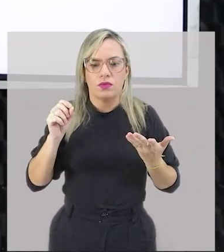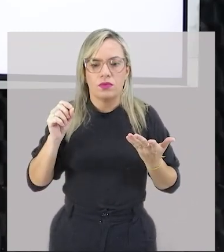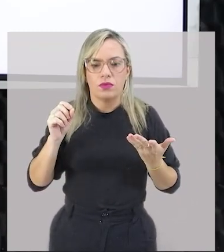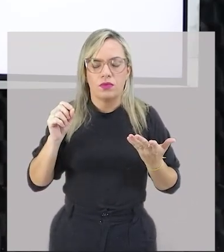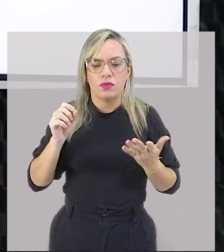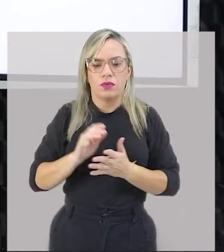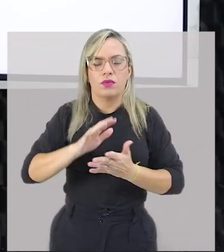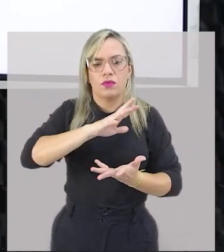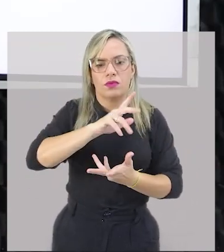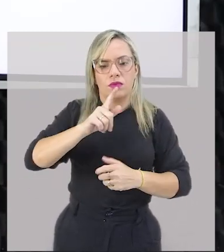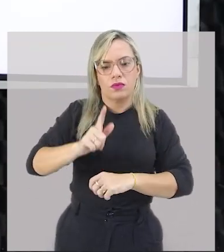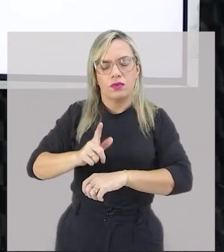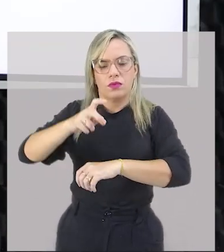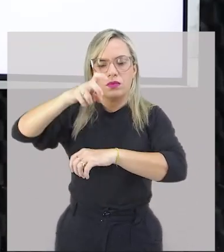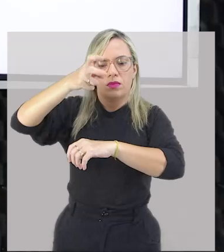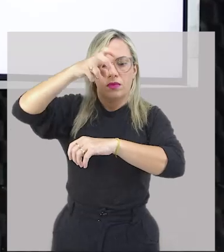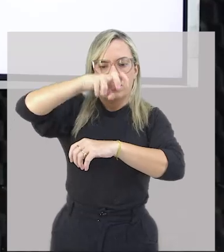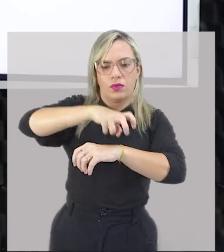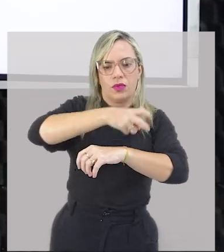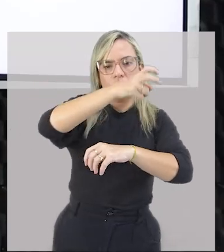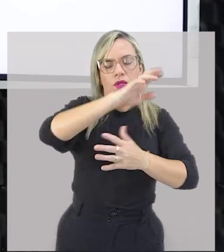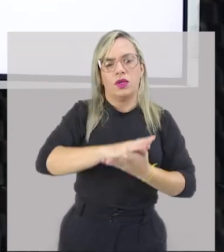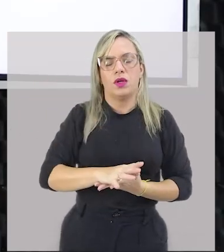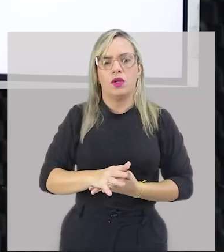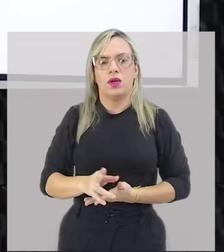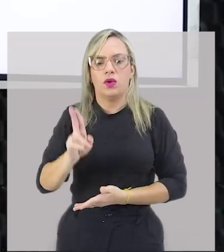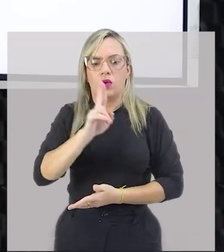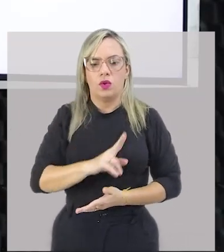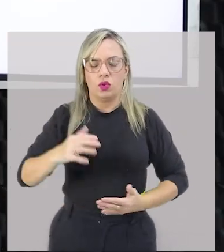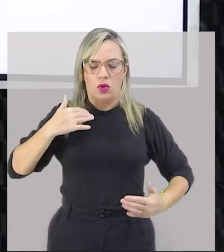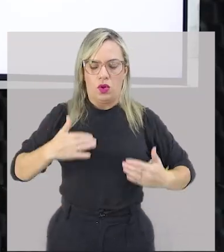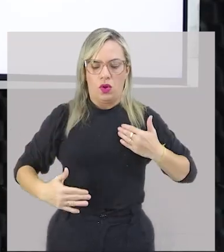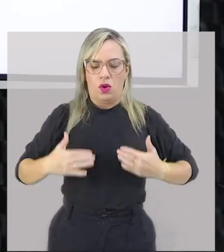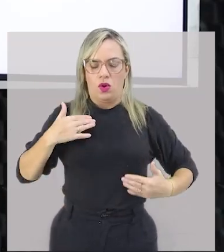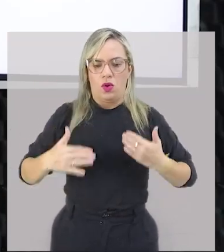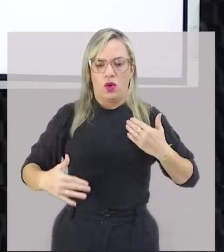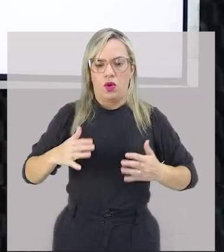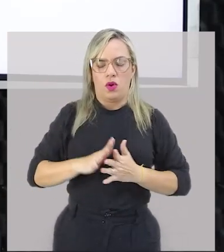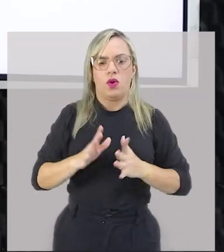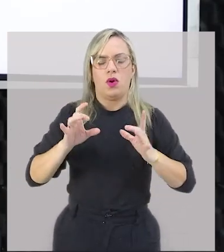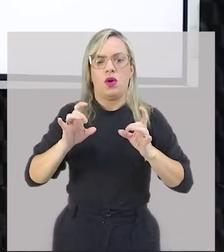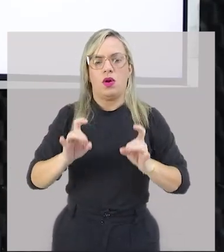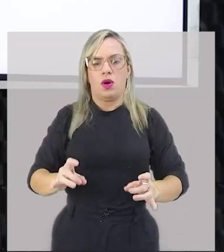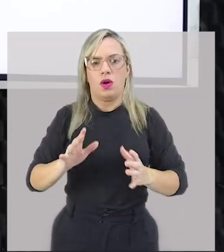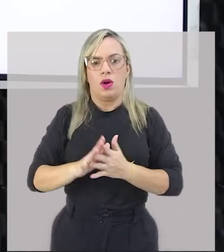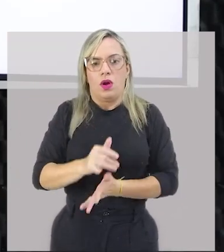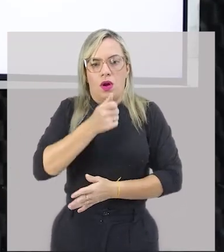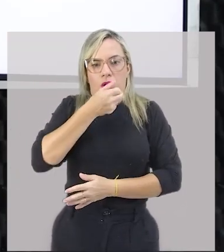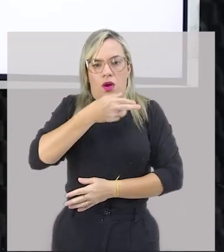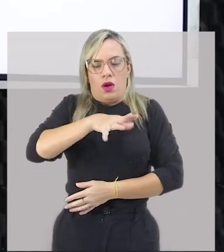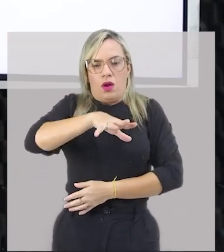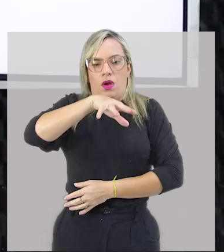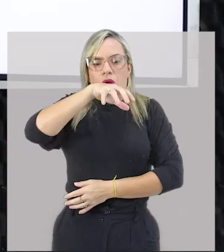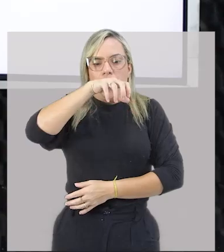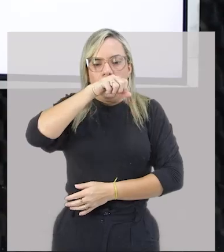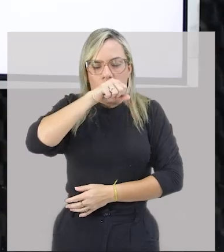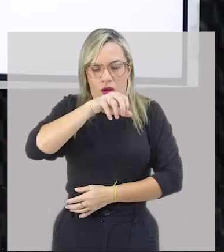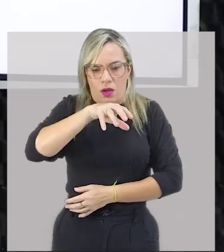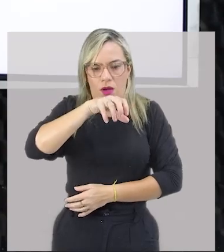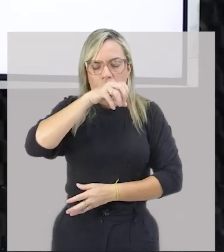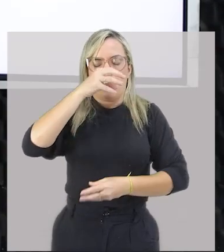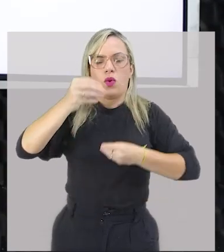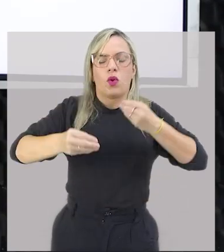o astronauta ele usa aquela roupa, que é para ele ter ar para ele respirar, e como lá